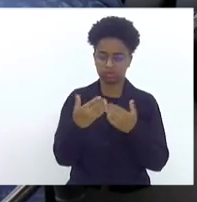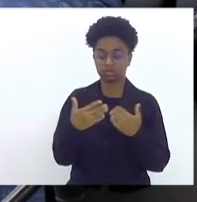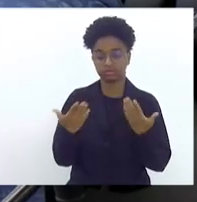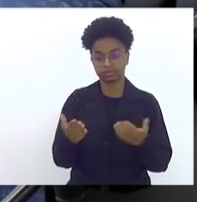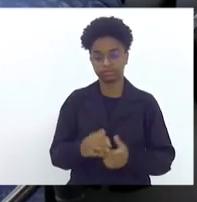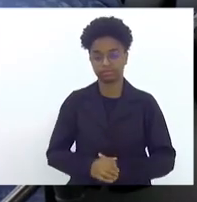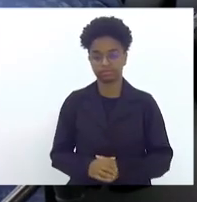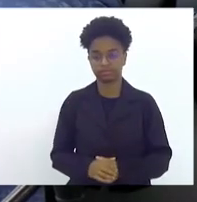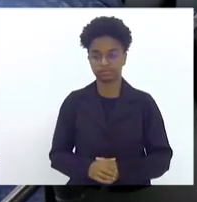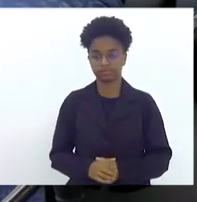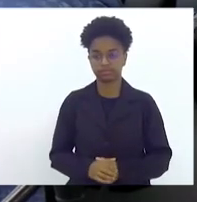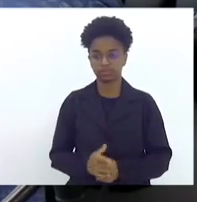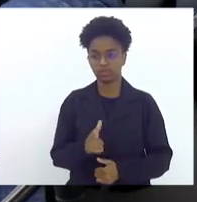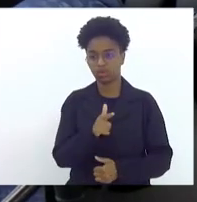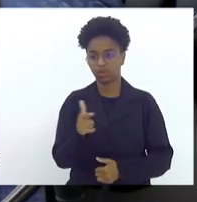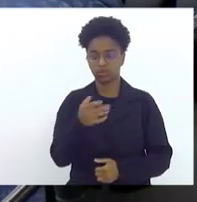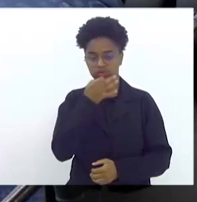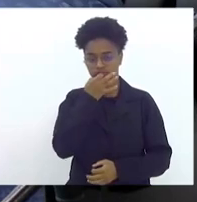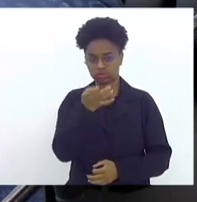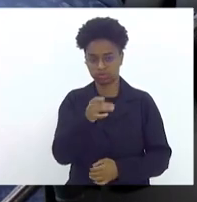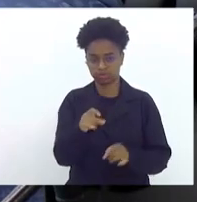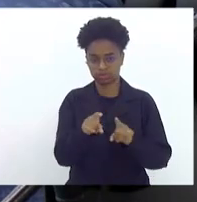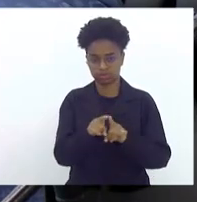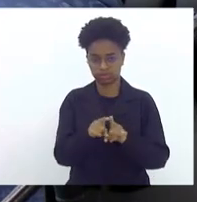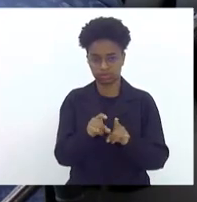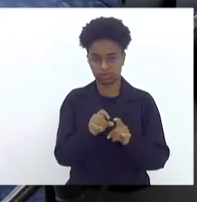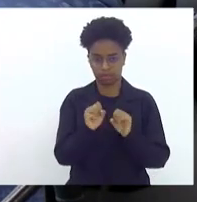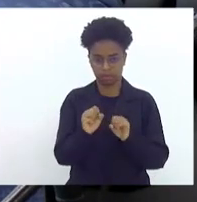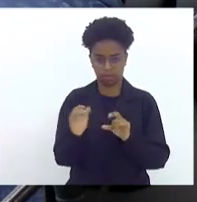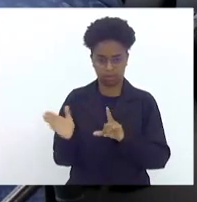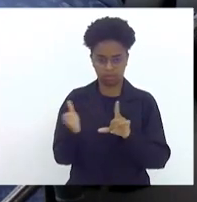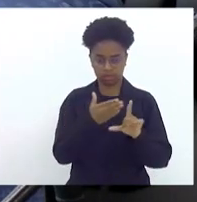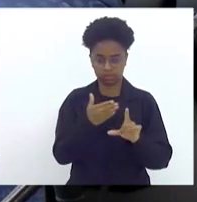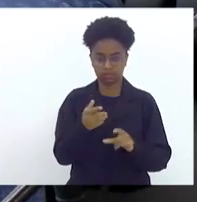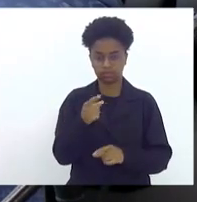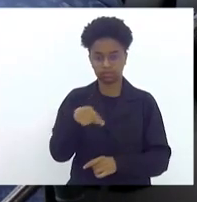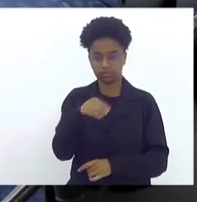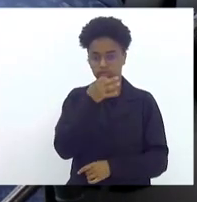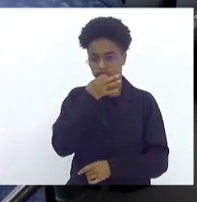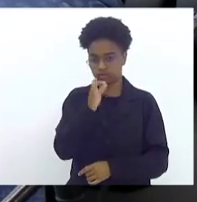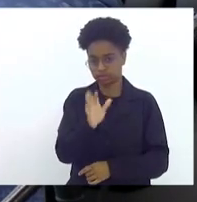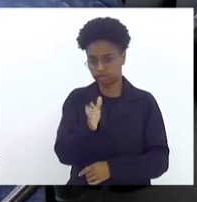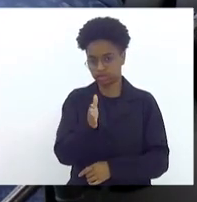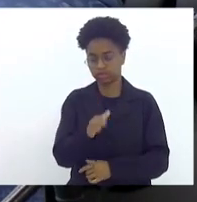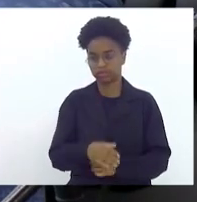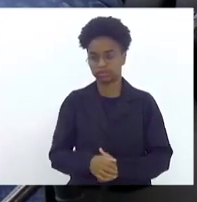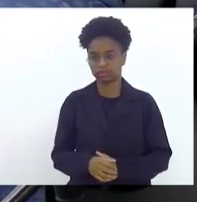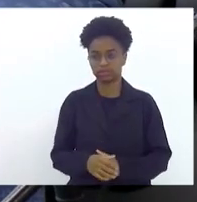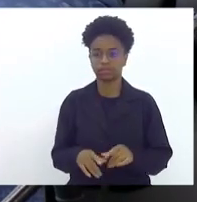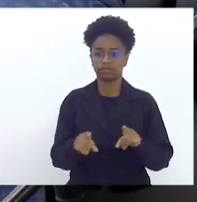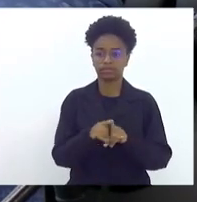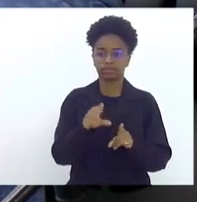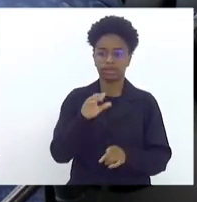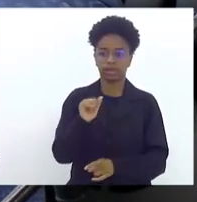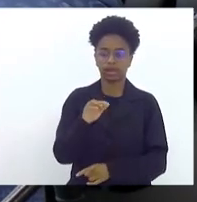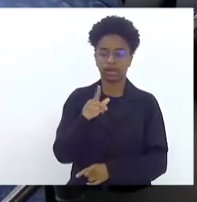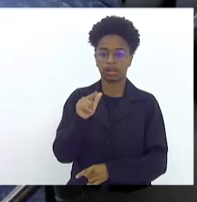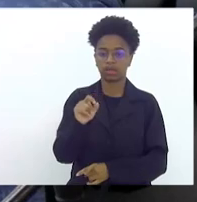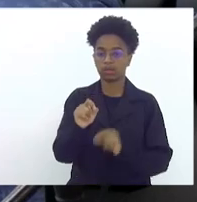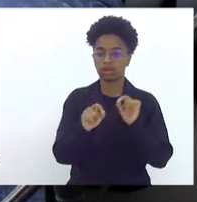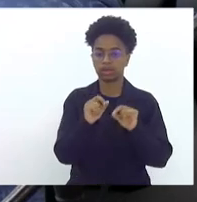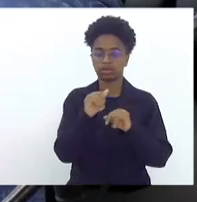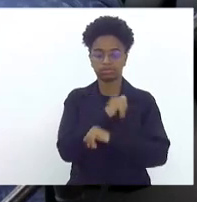é outra sugestão por favor se puder passar ah você já até sugerir também é o lançamento de